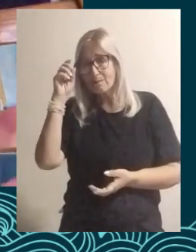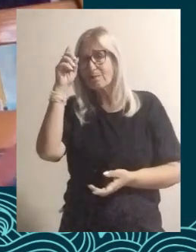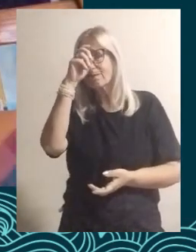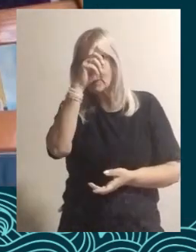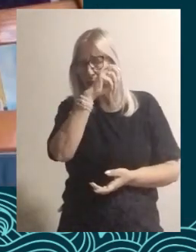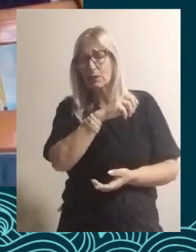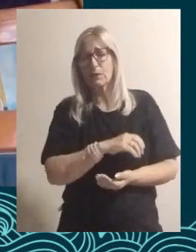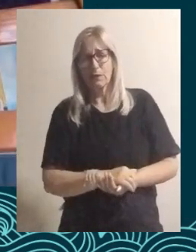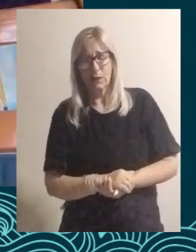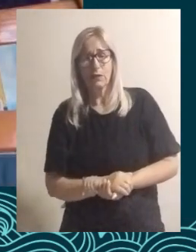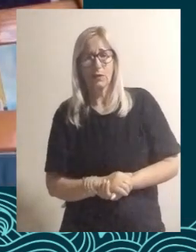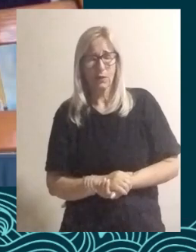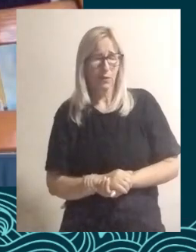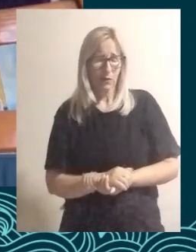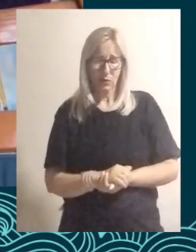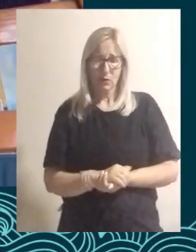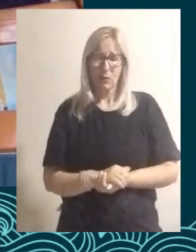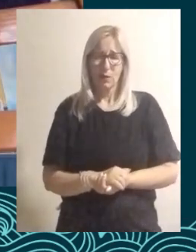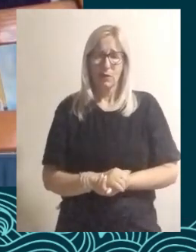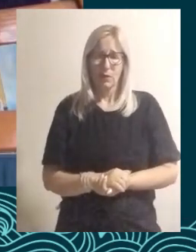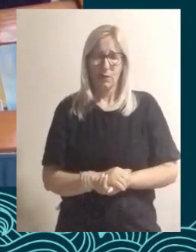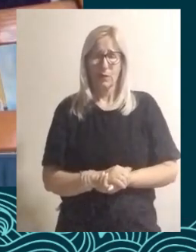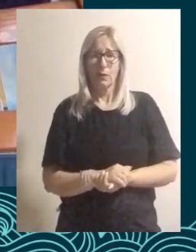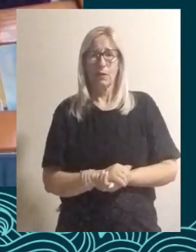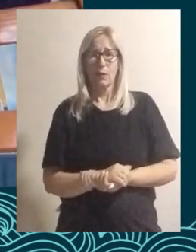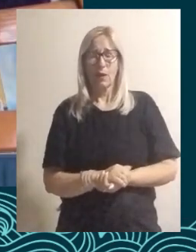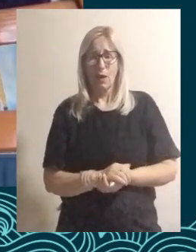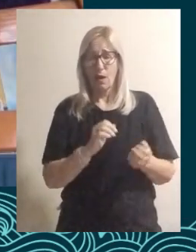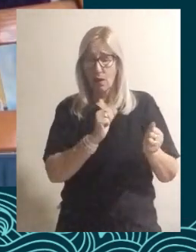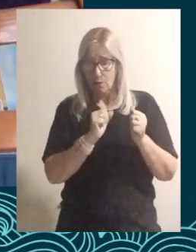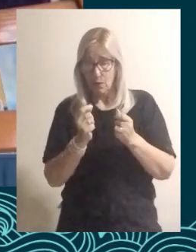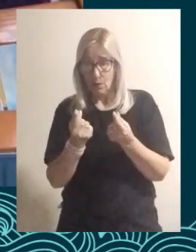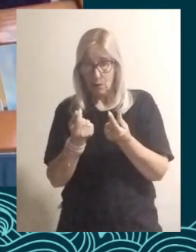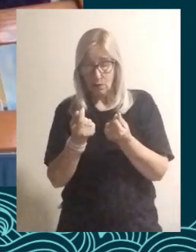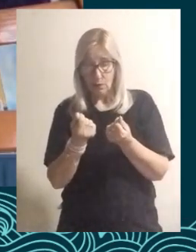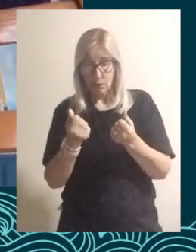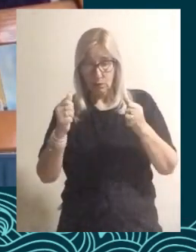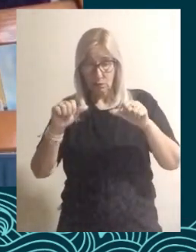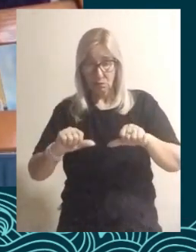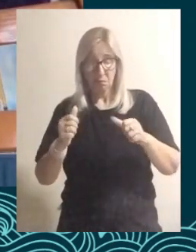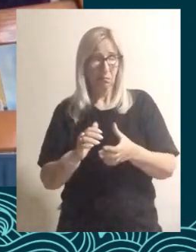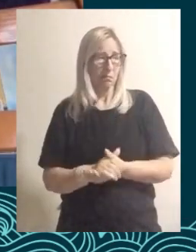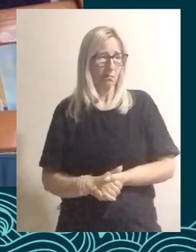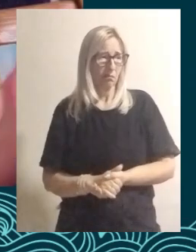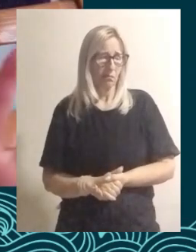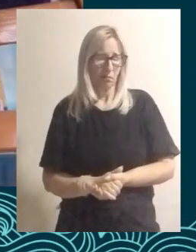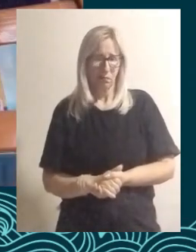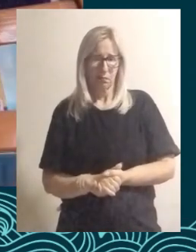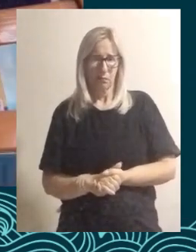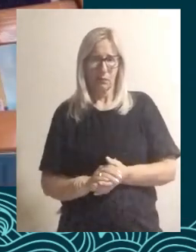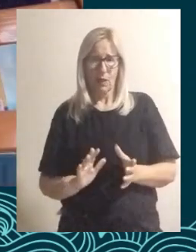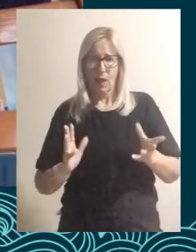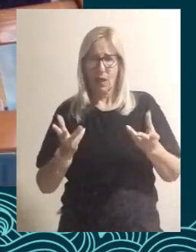pacote completo das dificuldades. Ainda junta que ela tem menos poder aquisitivo, juntou o